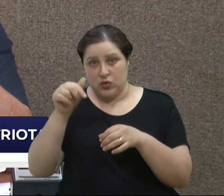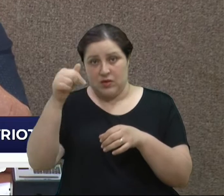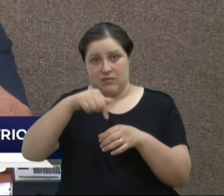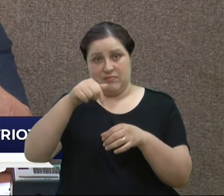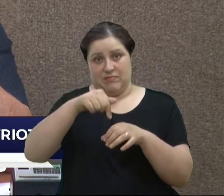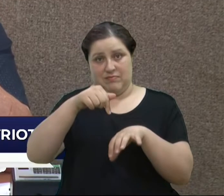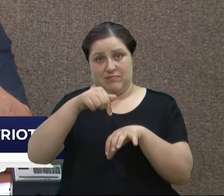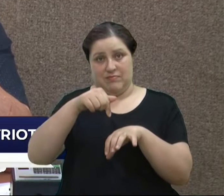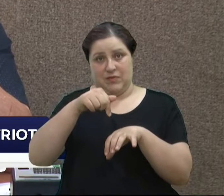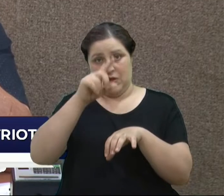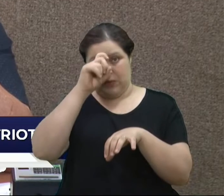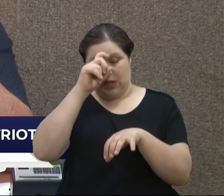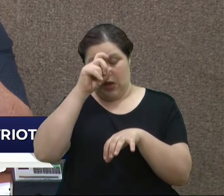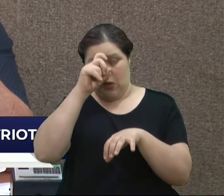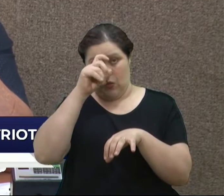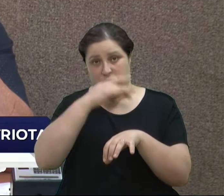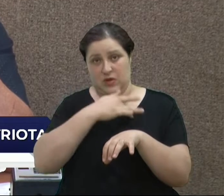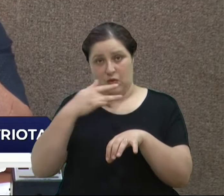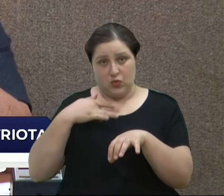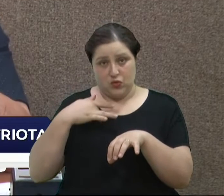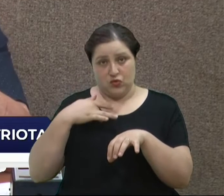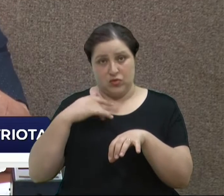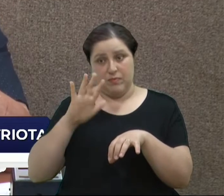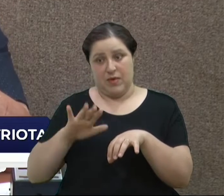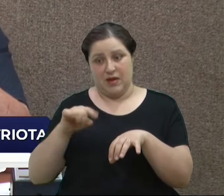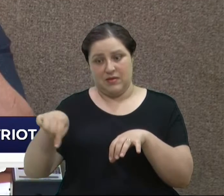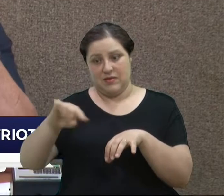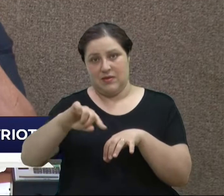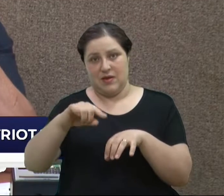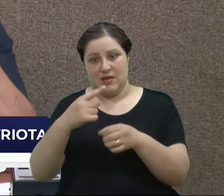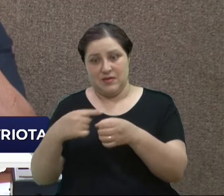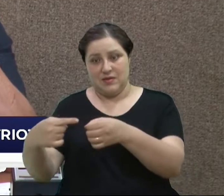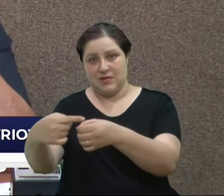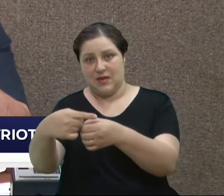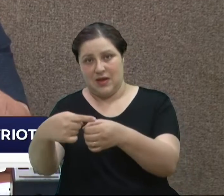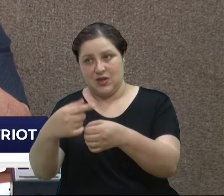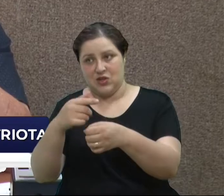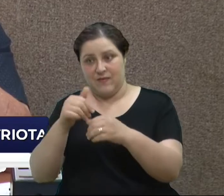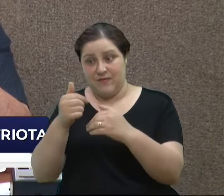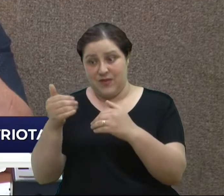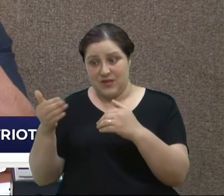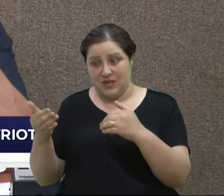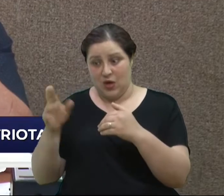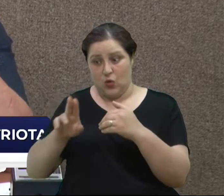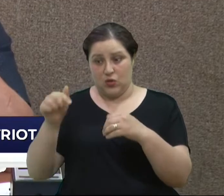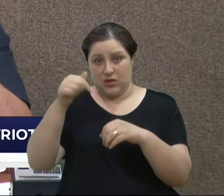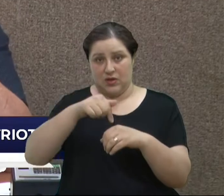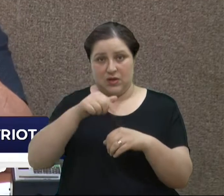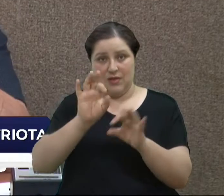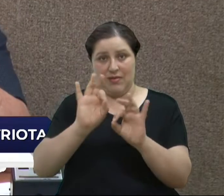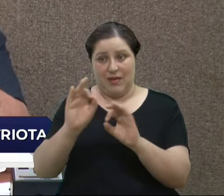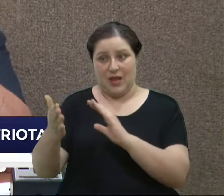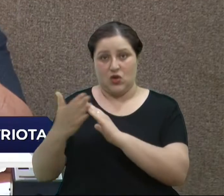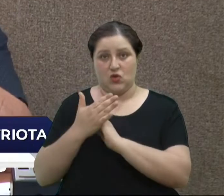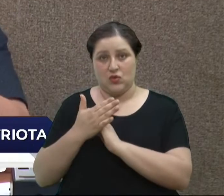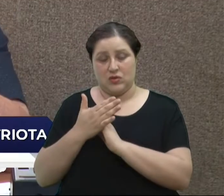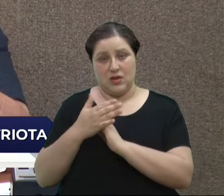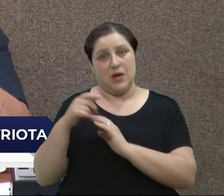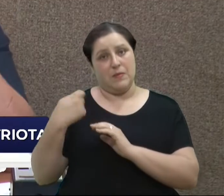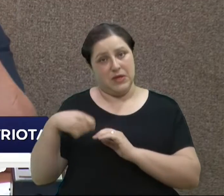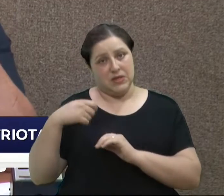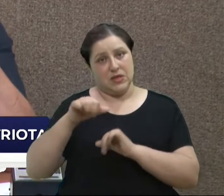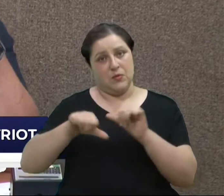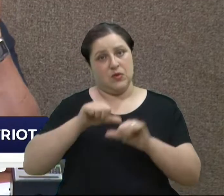nada. Isso também tem que mudar. Isso também tem que ser estudado. Isso também tem que ver como é que nós